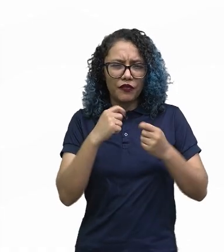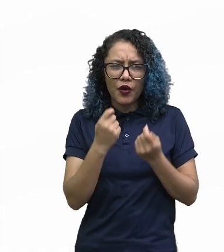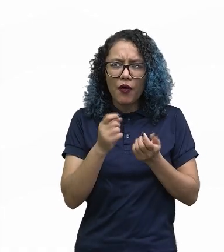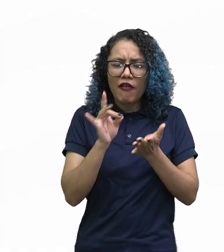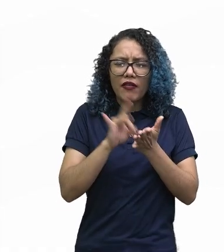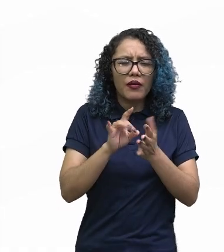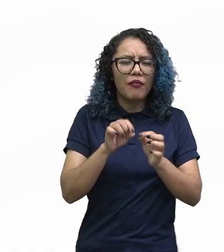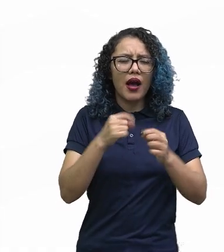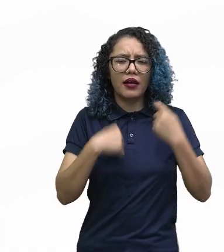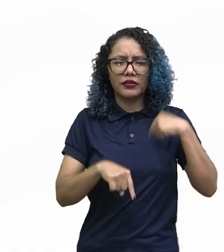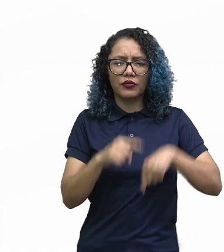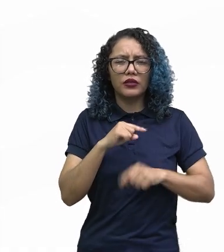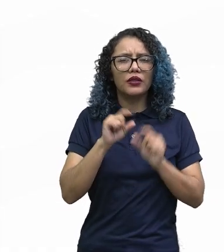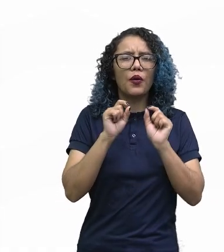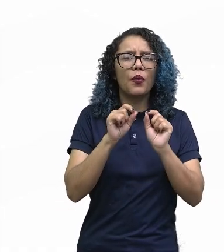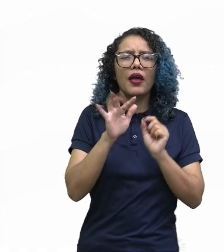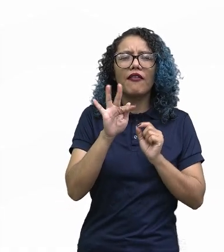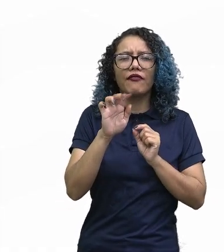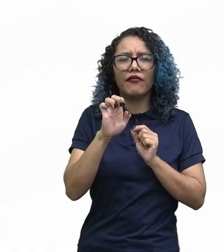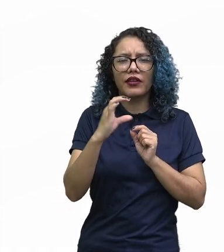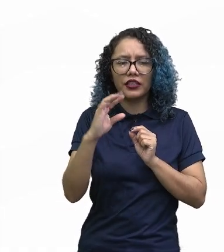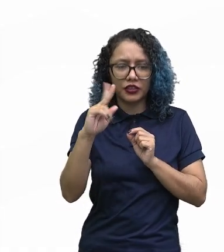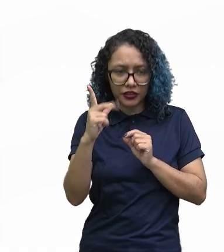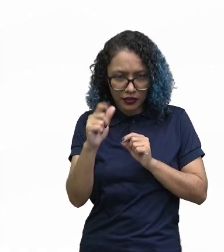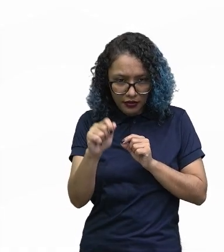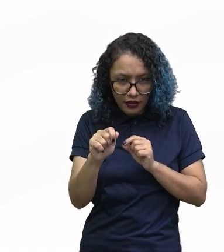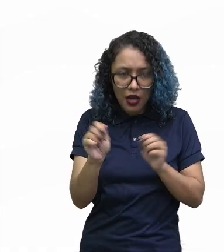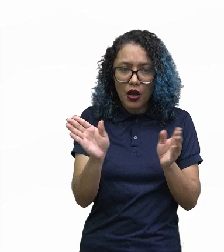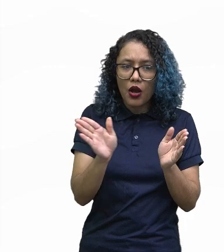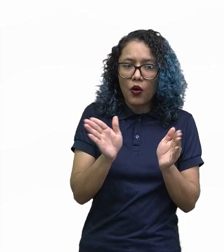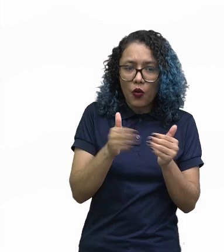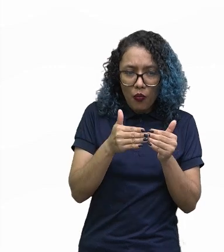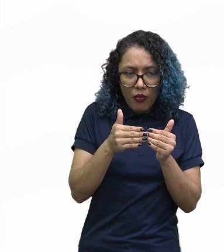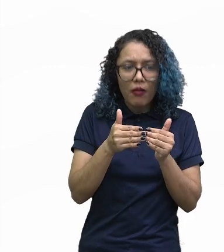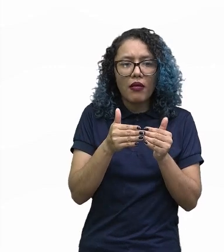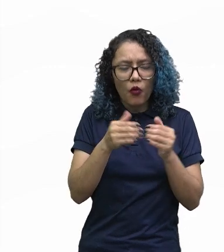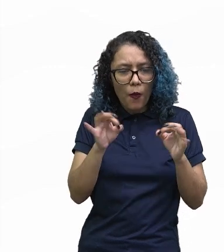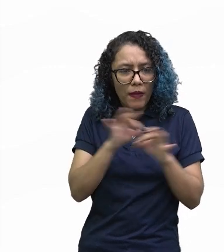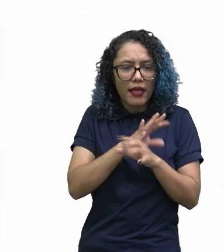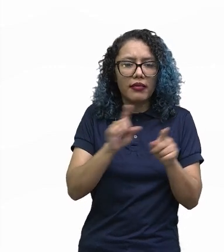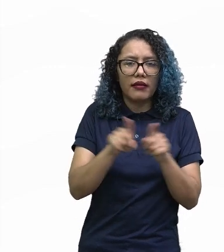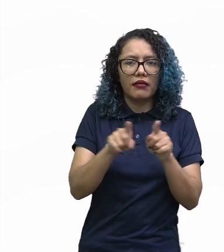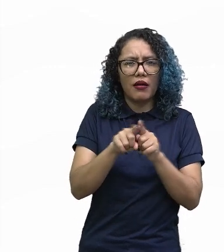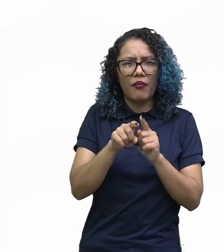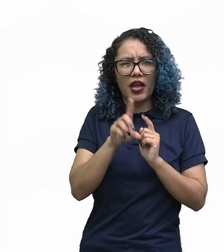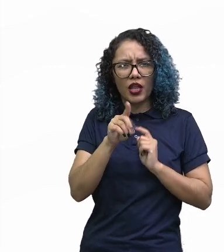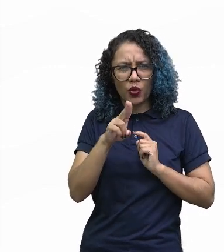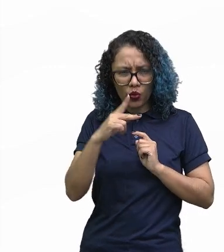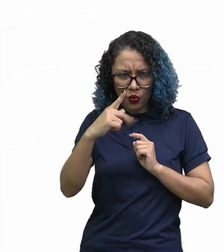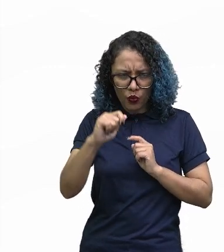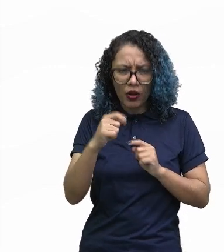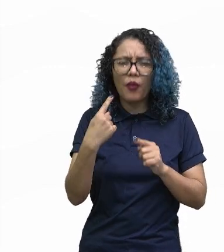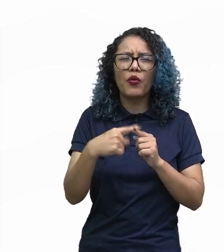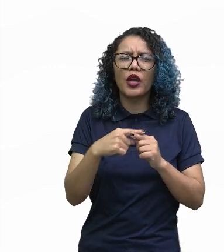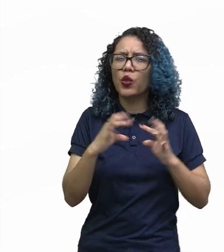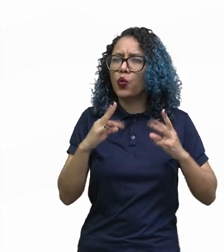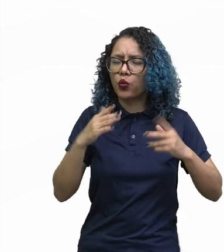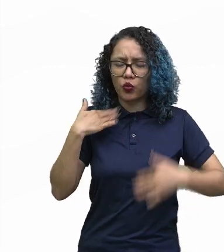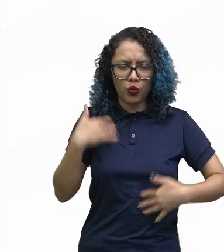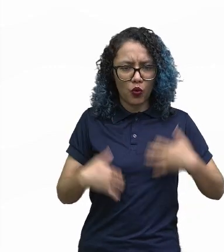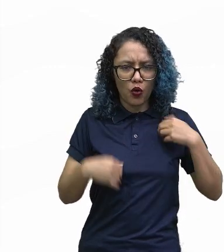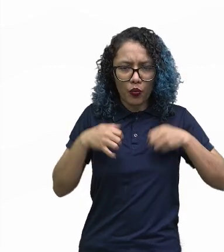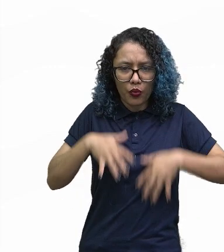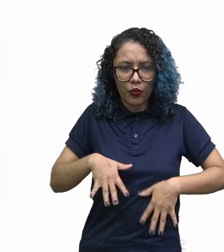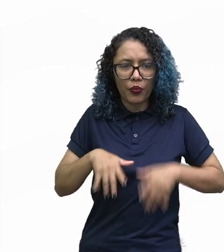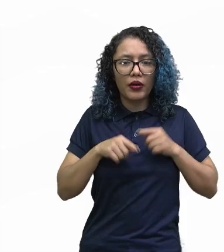circulação humana ela é fechada, completa e dupla, pois o sangue percorre todo o corpo e passa pelo coração